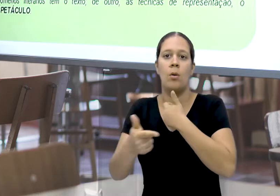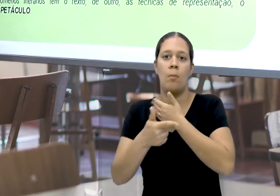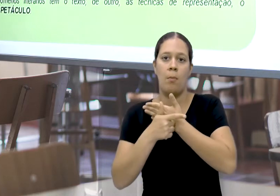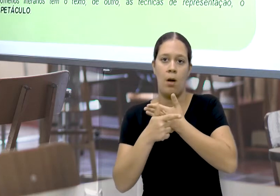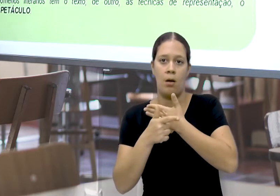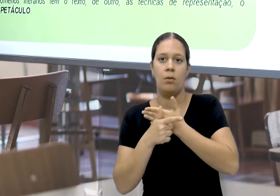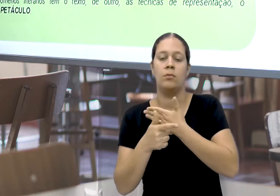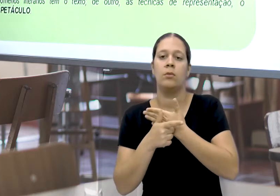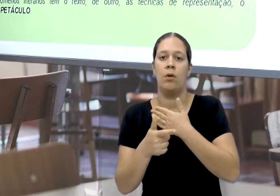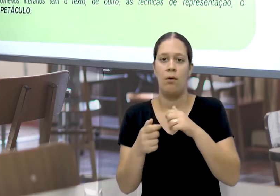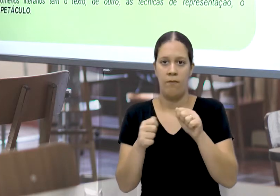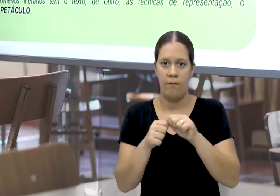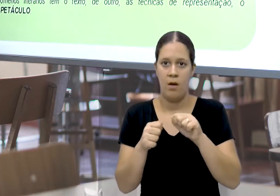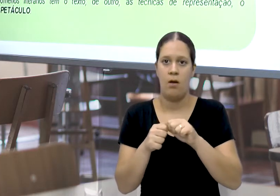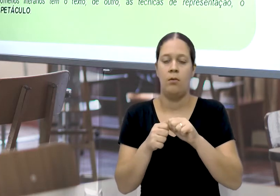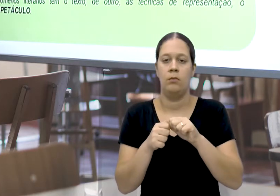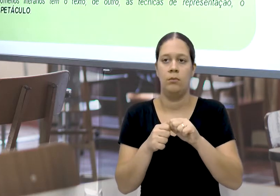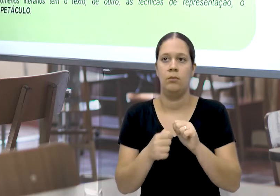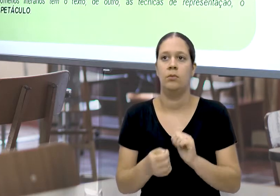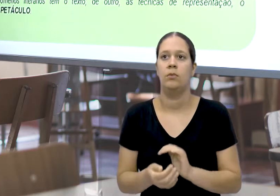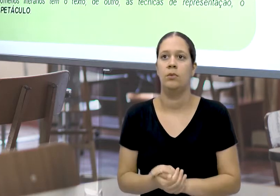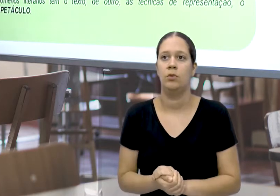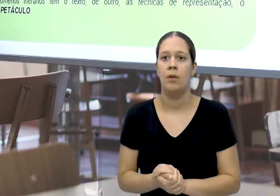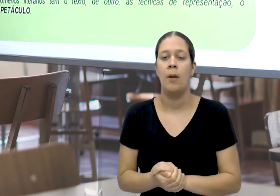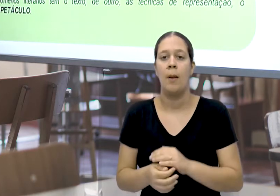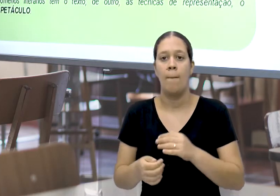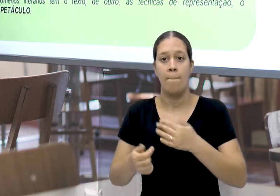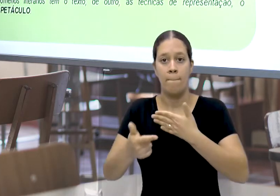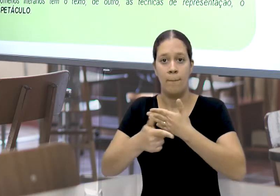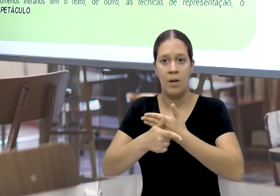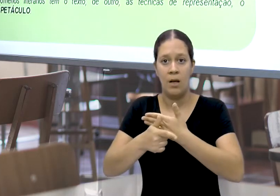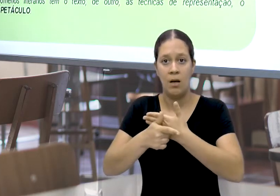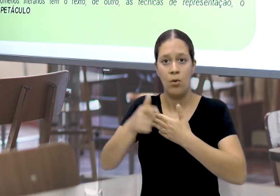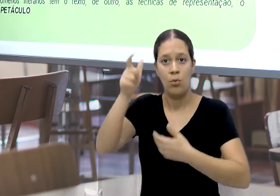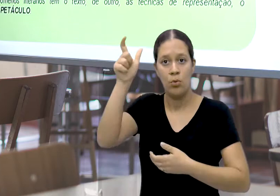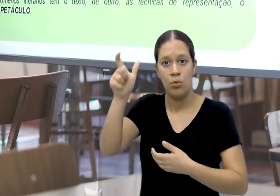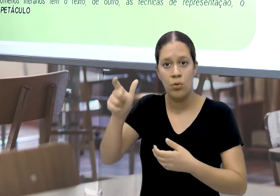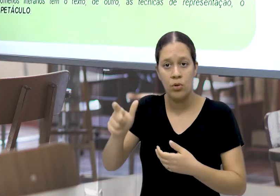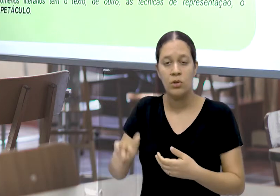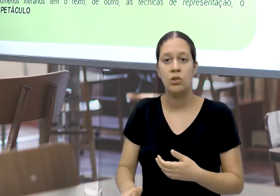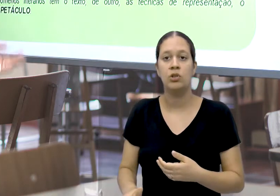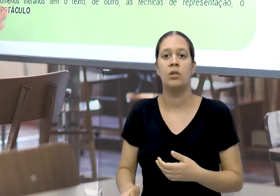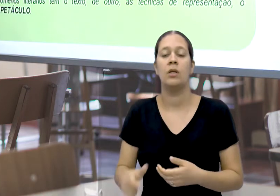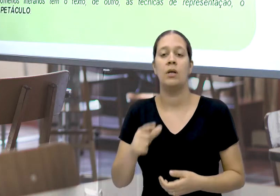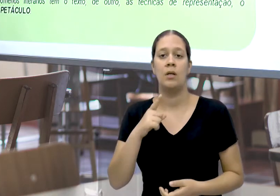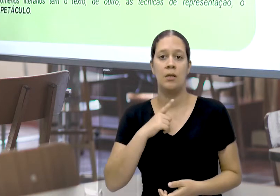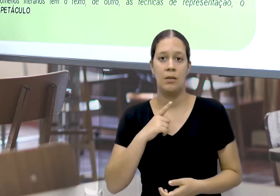mãe, inclusive, um dia pode brincar de fazer, às vezes, de uma personagem.